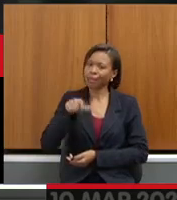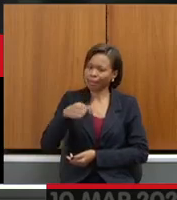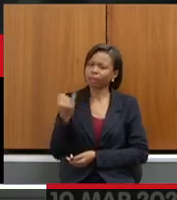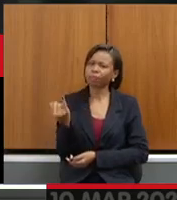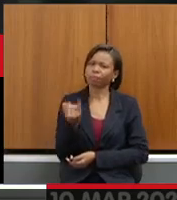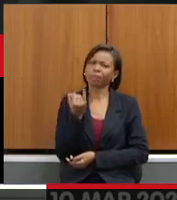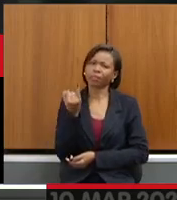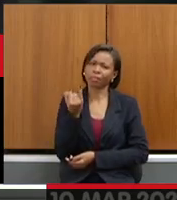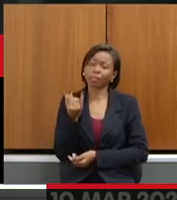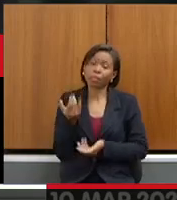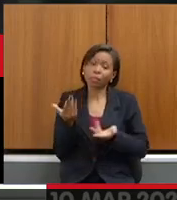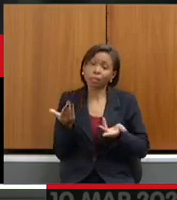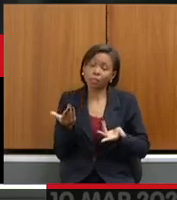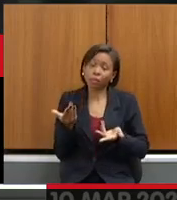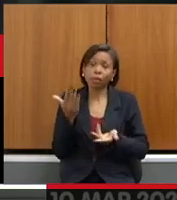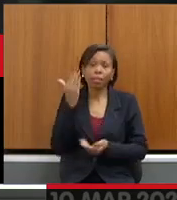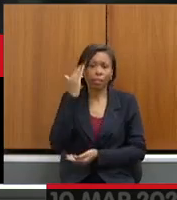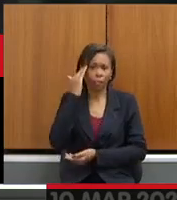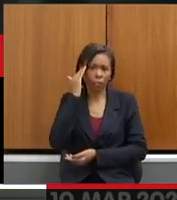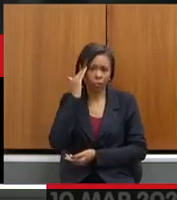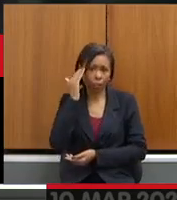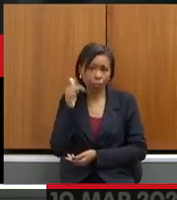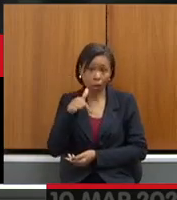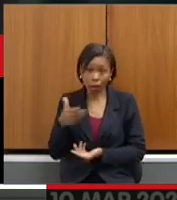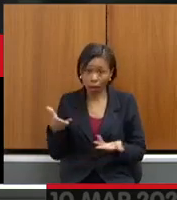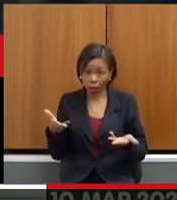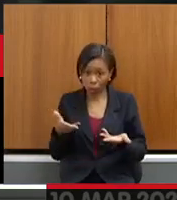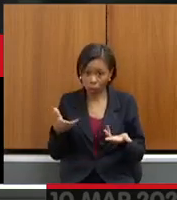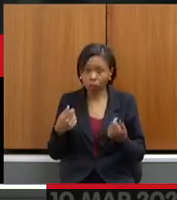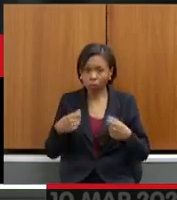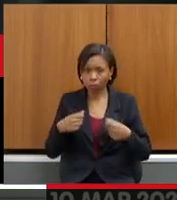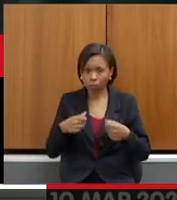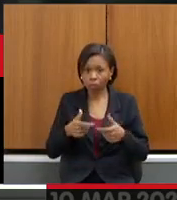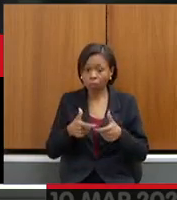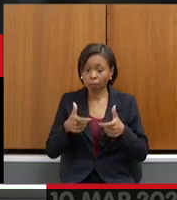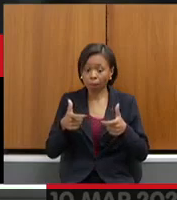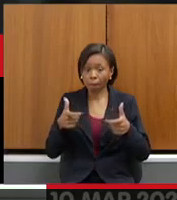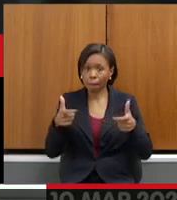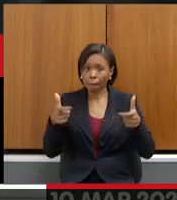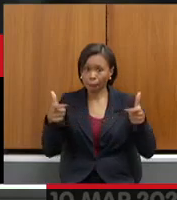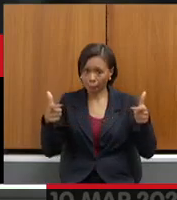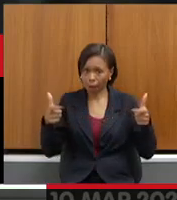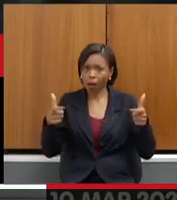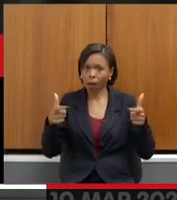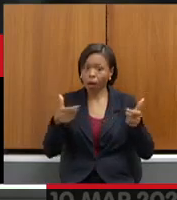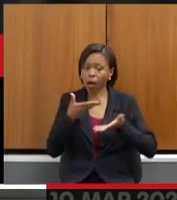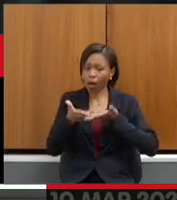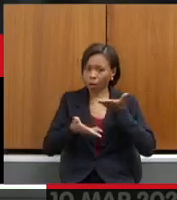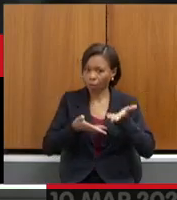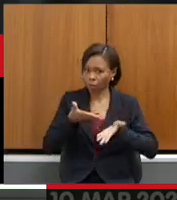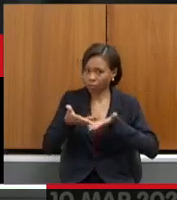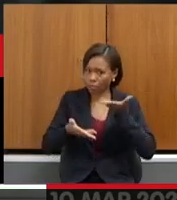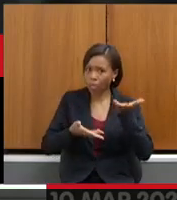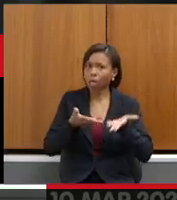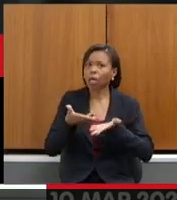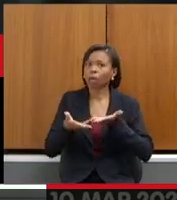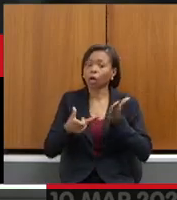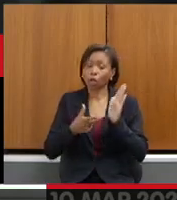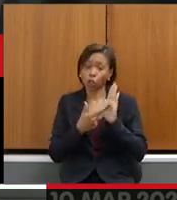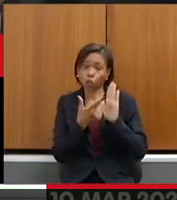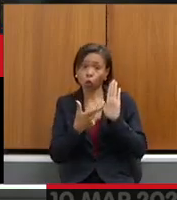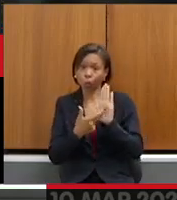então nós entendemos que no momento que nós precisaremos de ampliar a capacidade assistencial número de